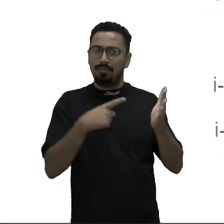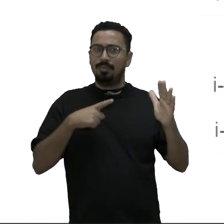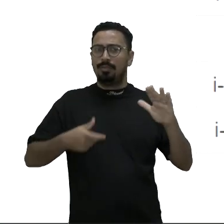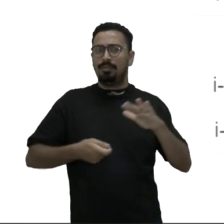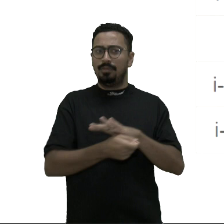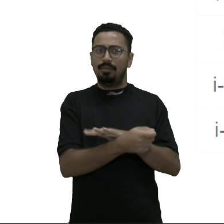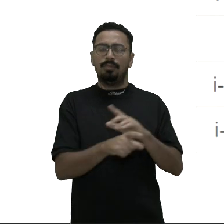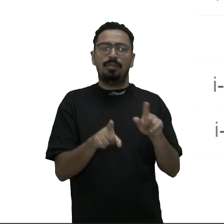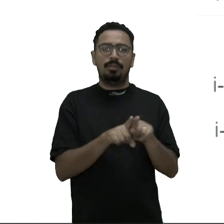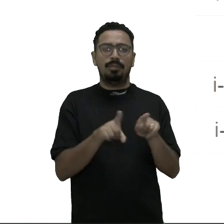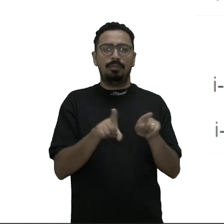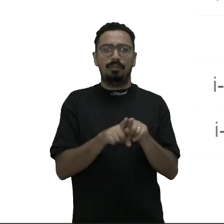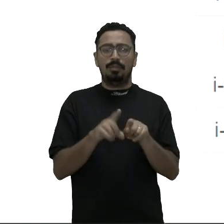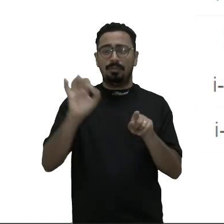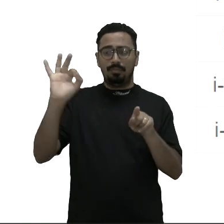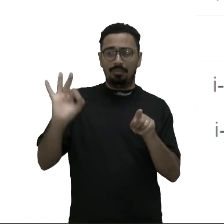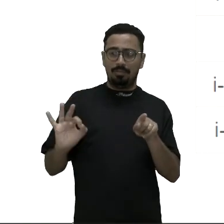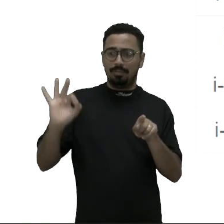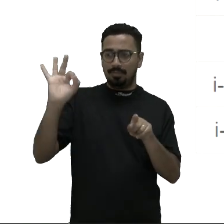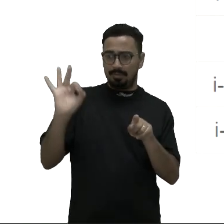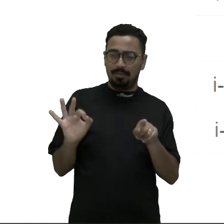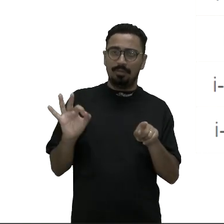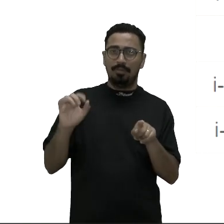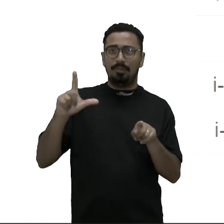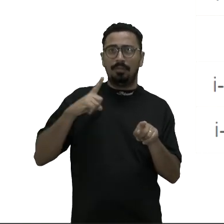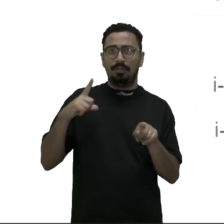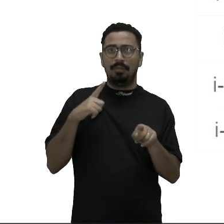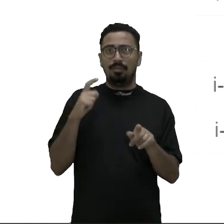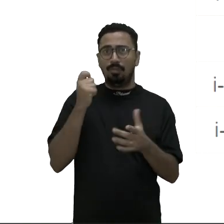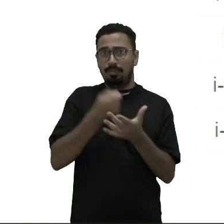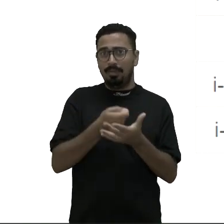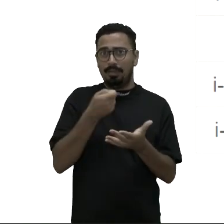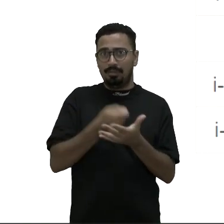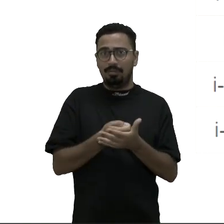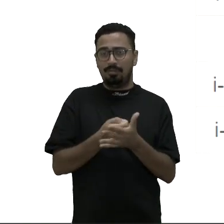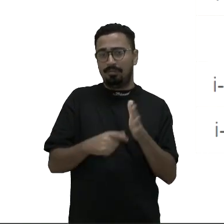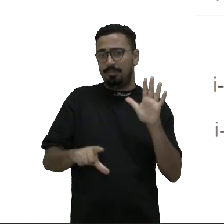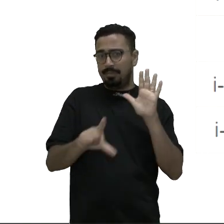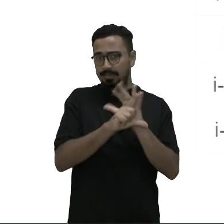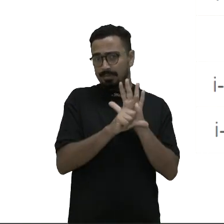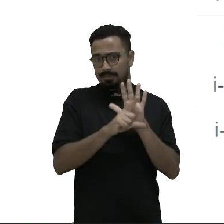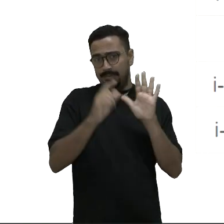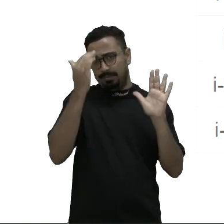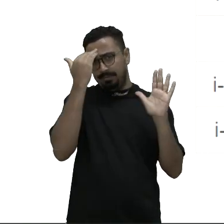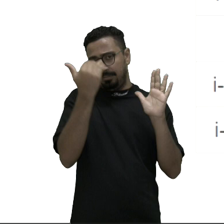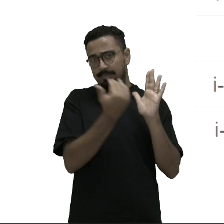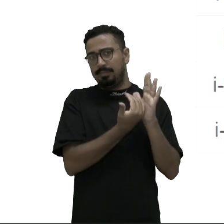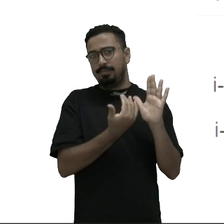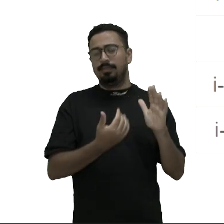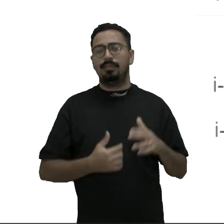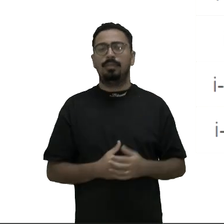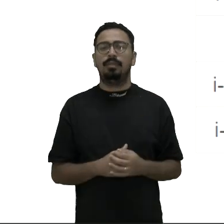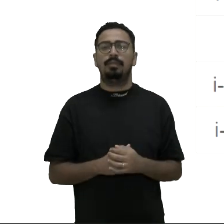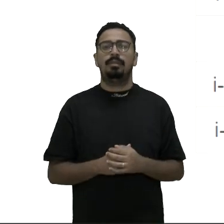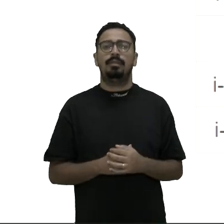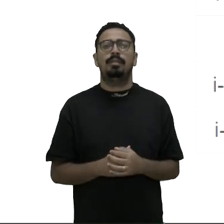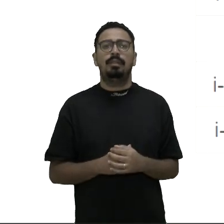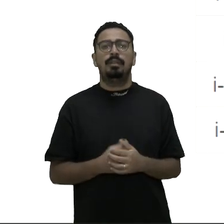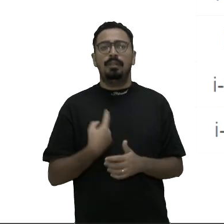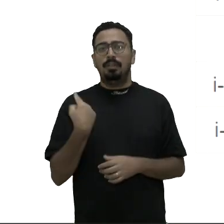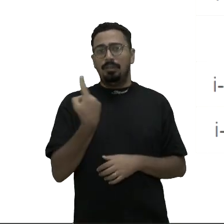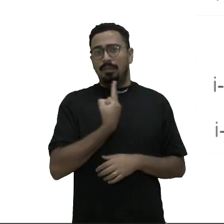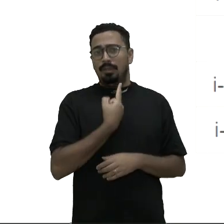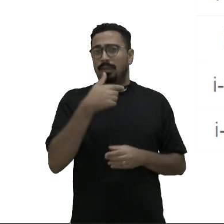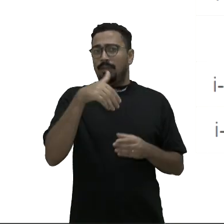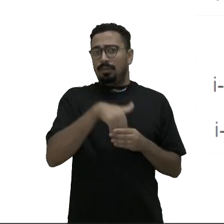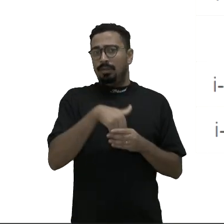investimentos com os percentuais mínimos de obrigatoriedade pela legislação, o nosso voto